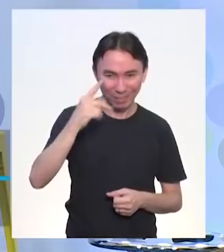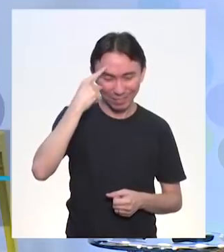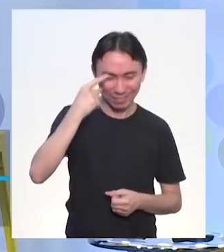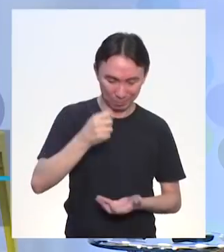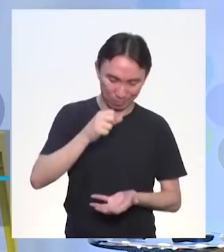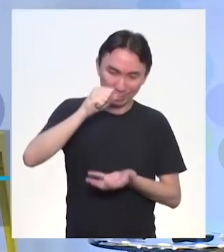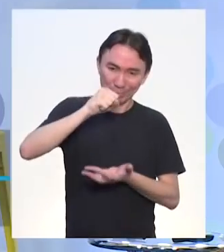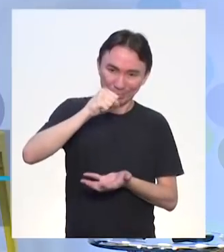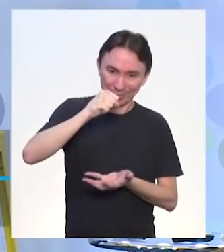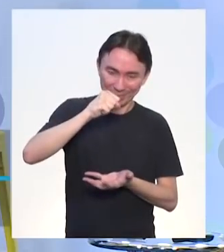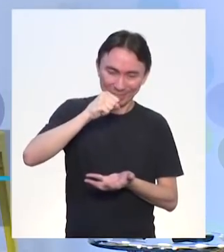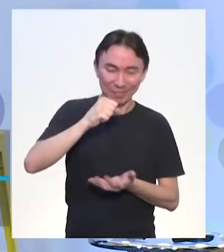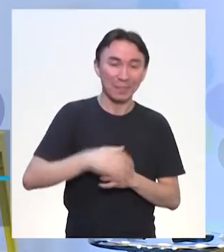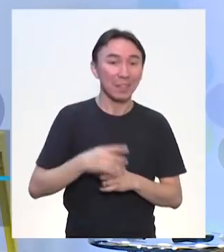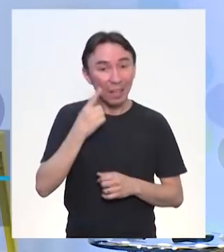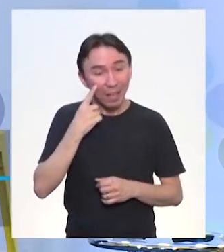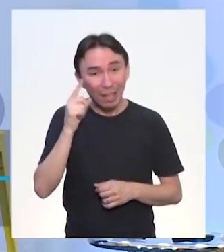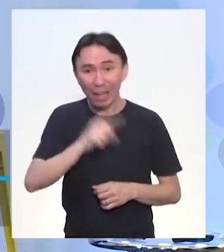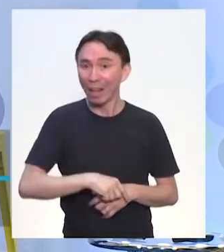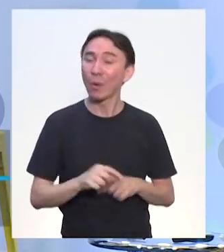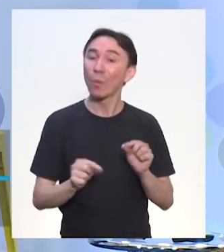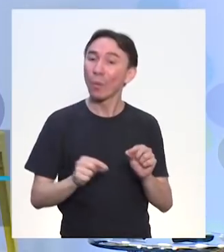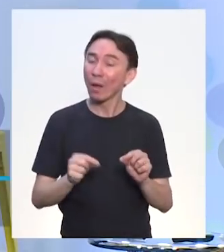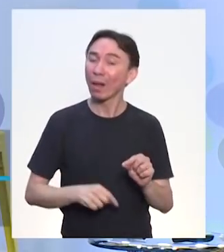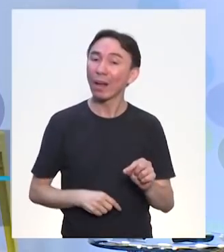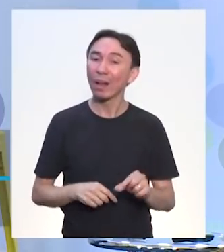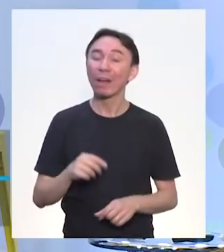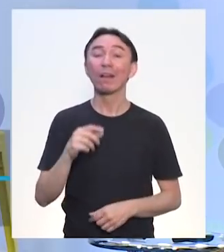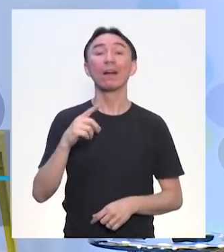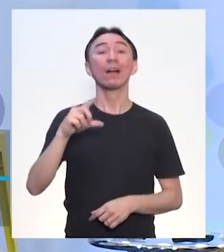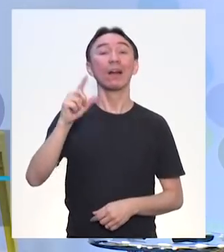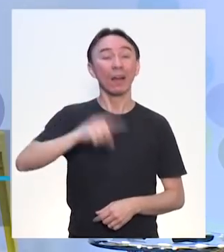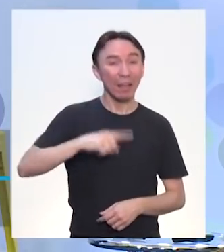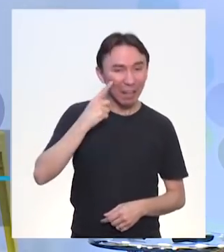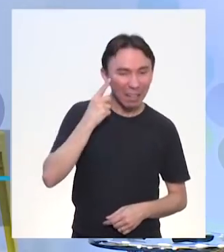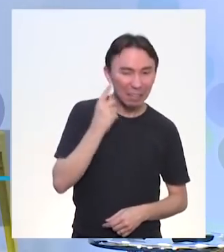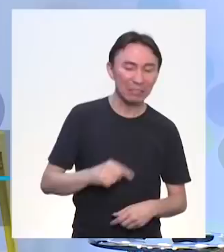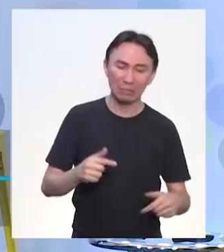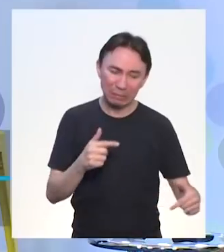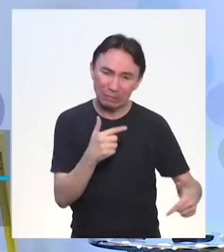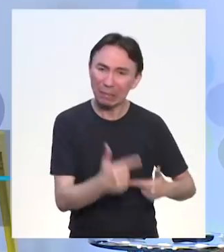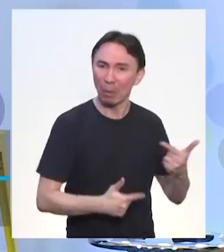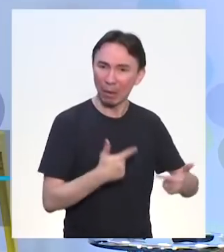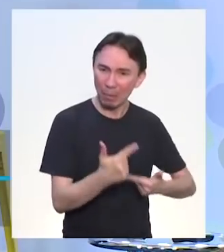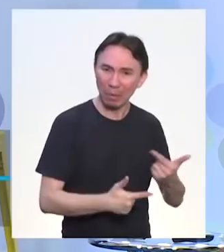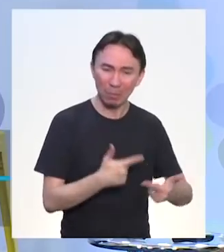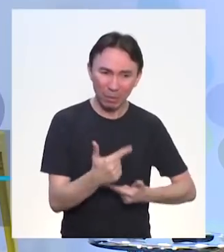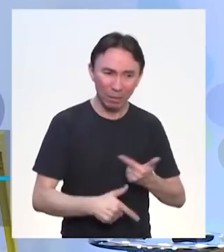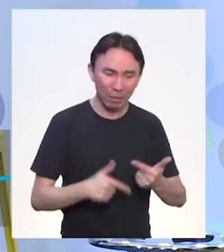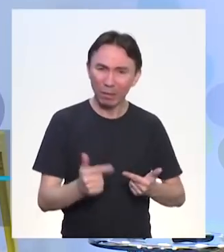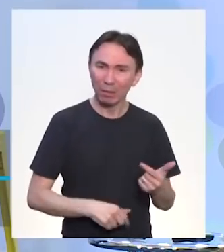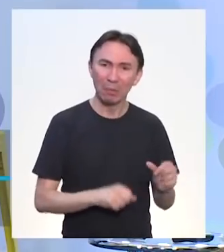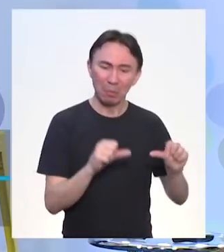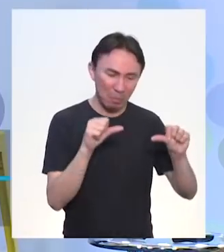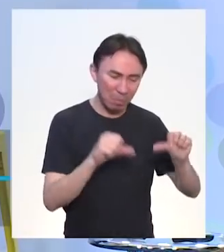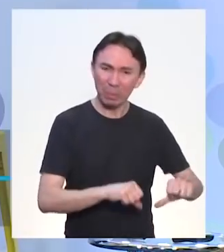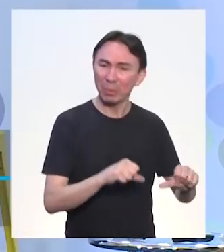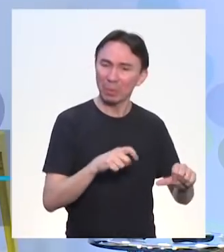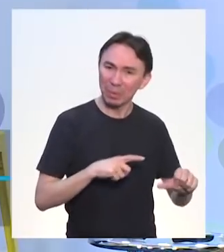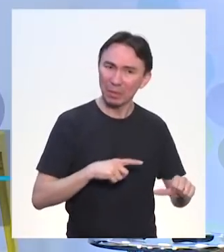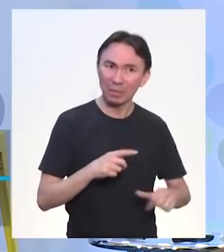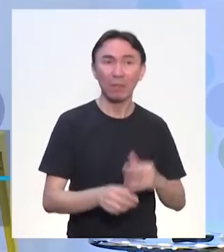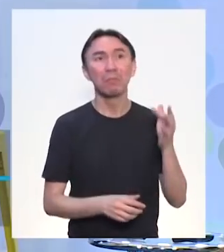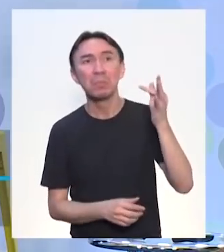uma demonstração de um futuro cada vez mais incerto. Tá? Procure saber sobre isso, porque também está disponível